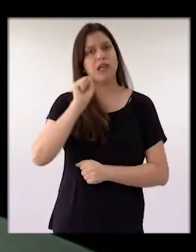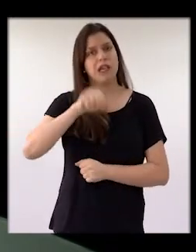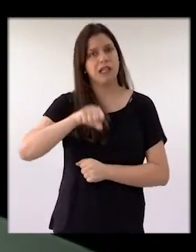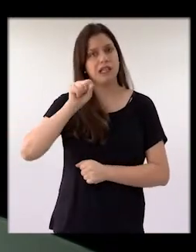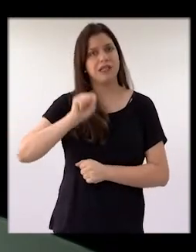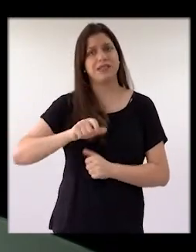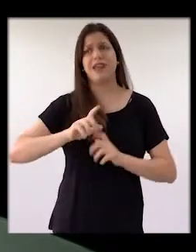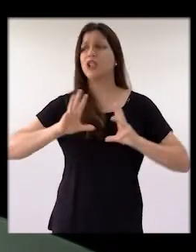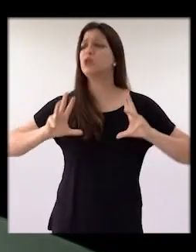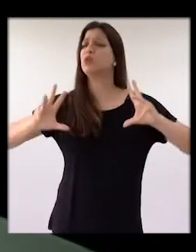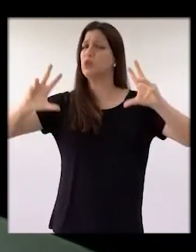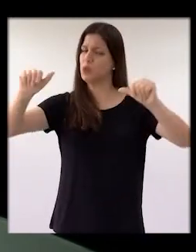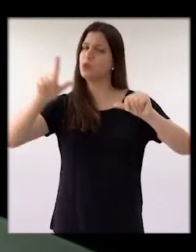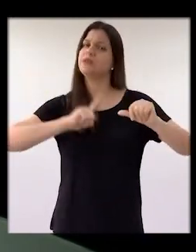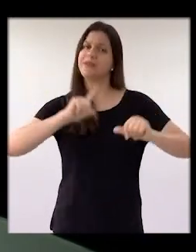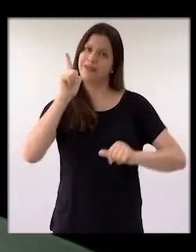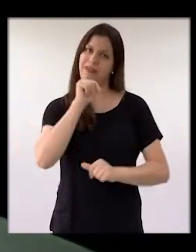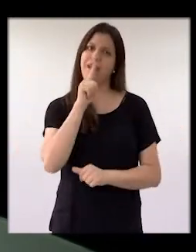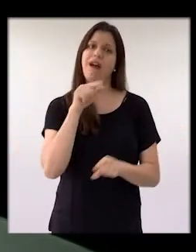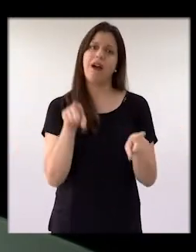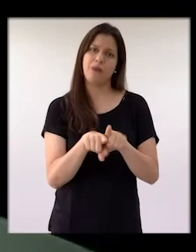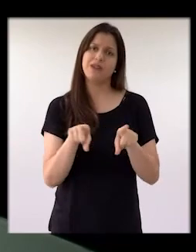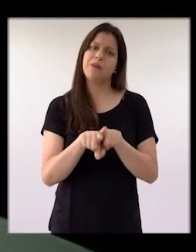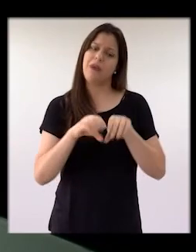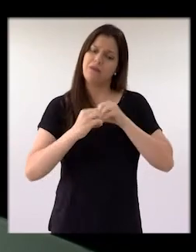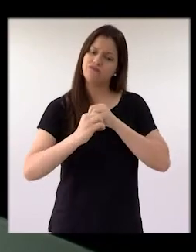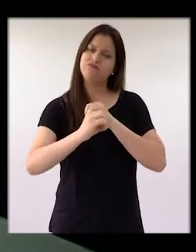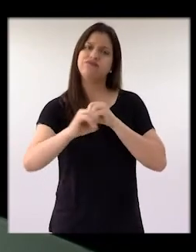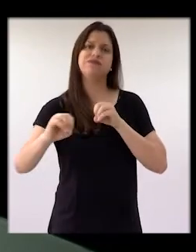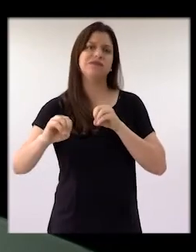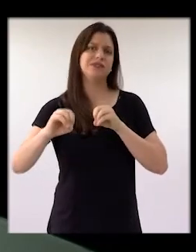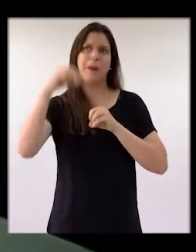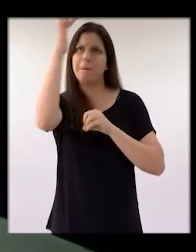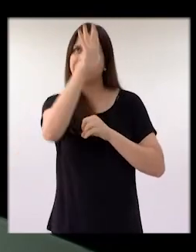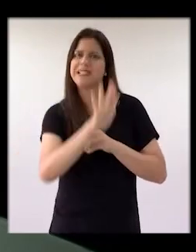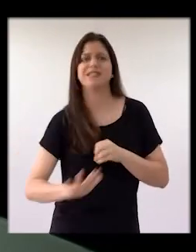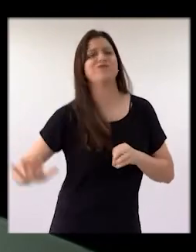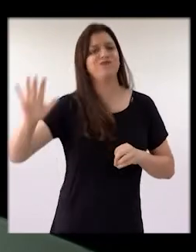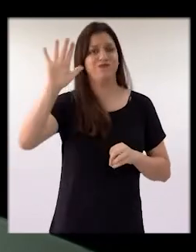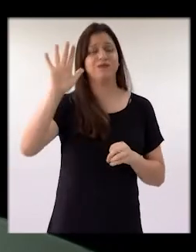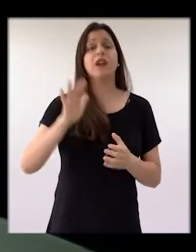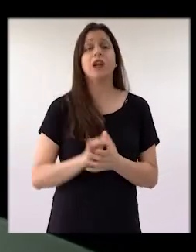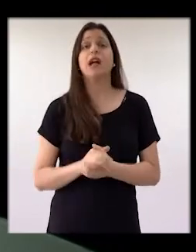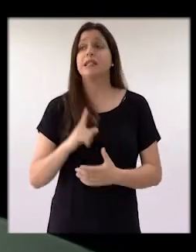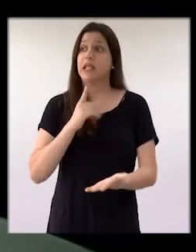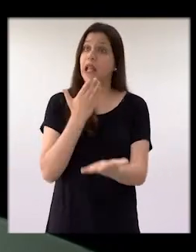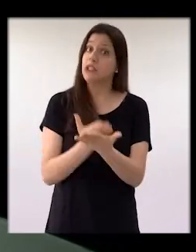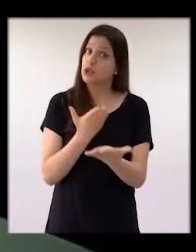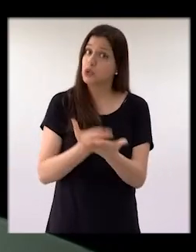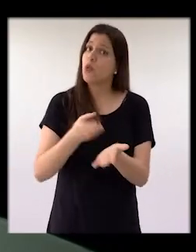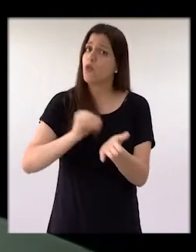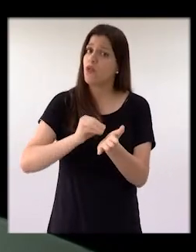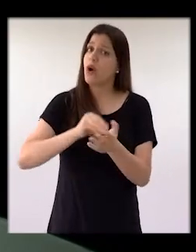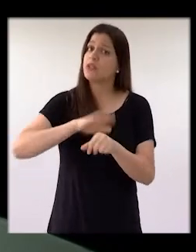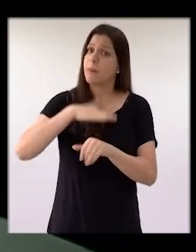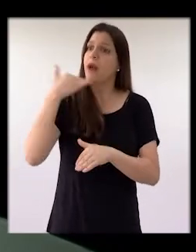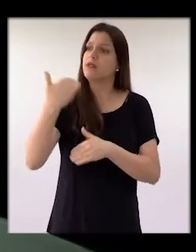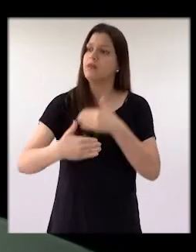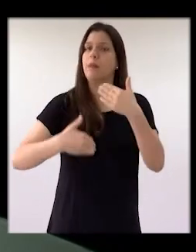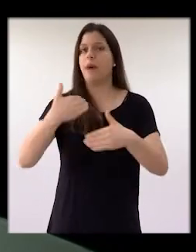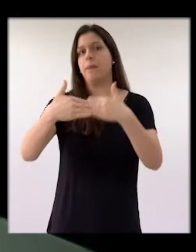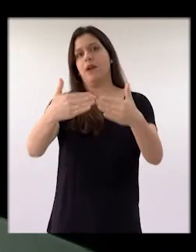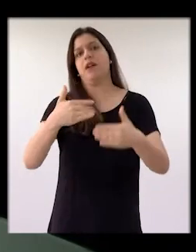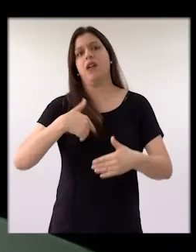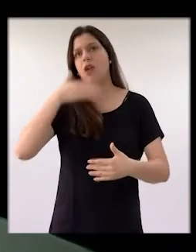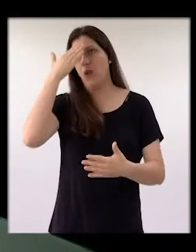sua parte, né, a gente vai conseguir chegar a essa universalização, né? Todos os agentes envolvidos. E ali esse estudo ele ainda precisa, né,